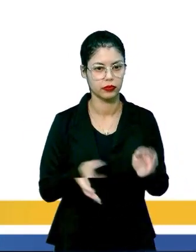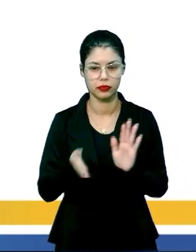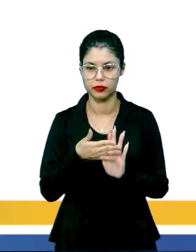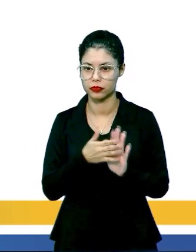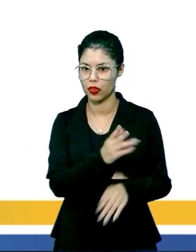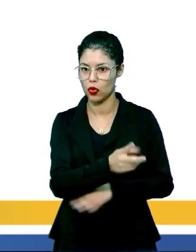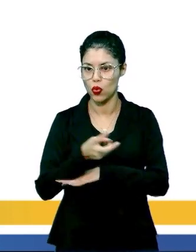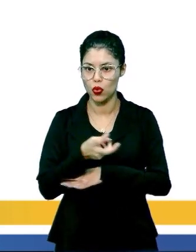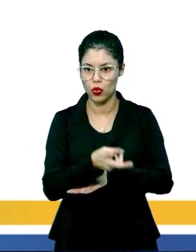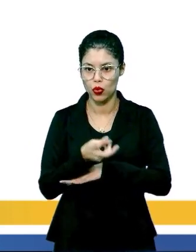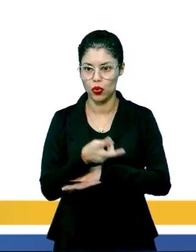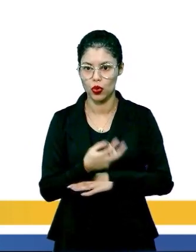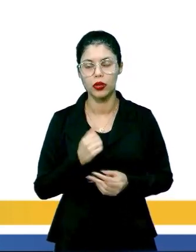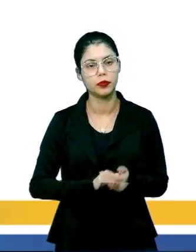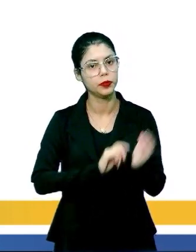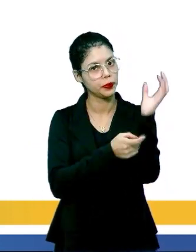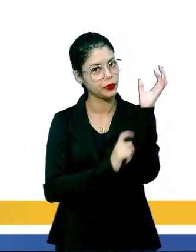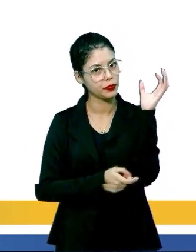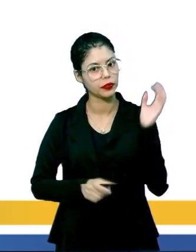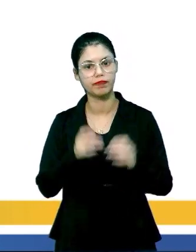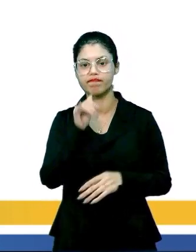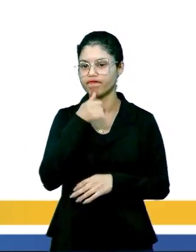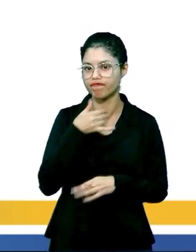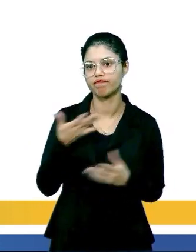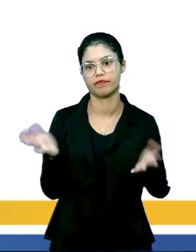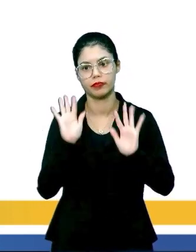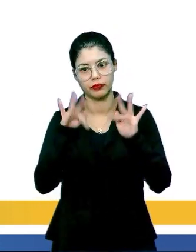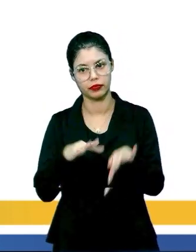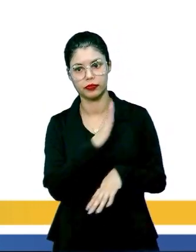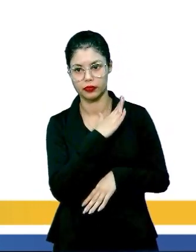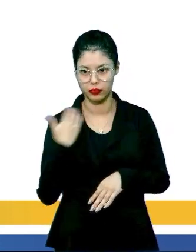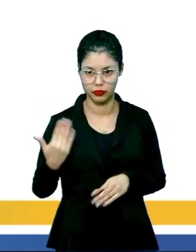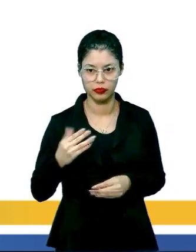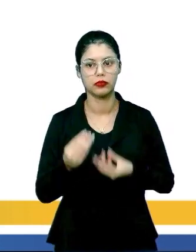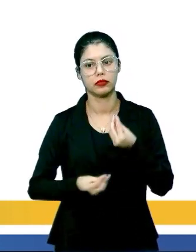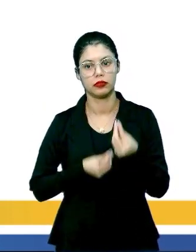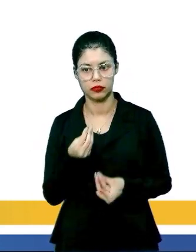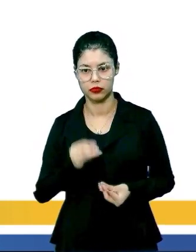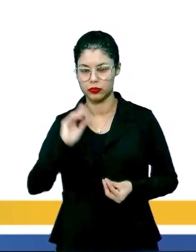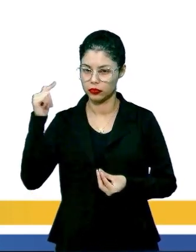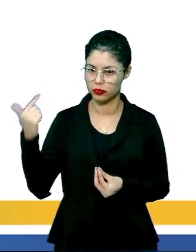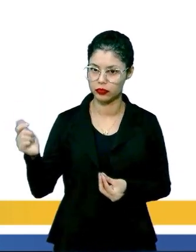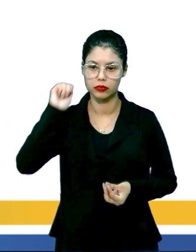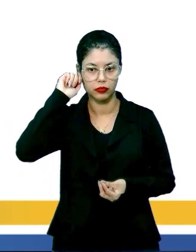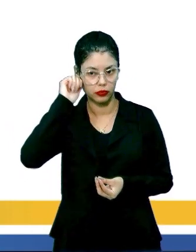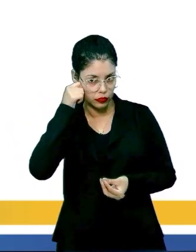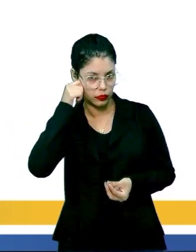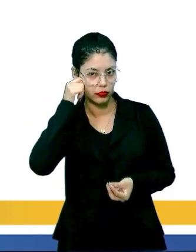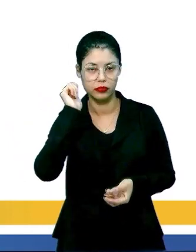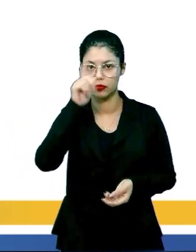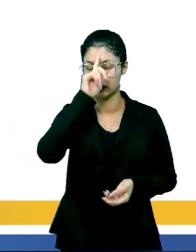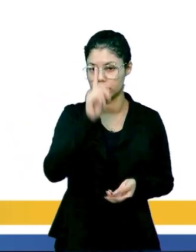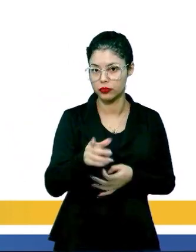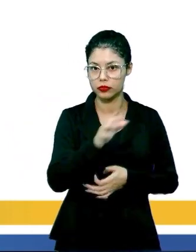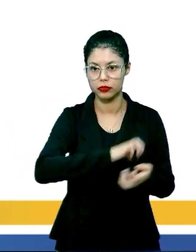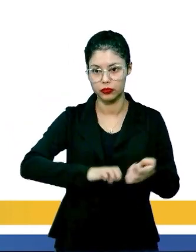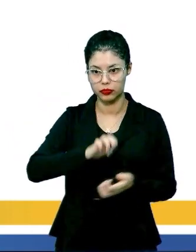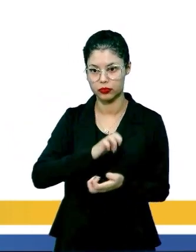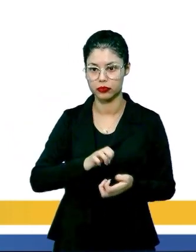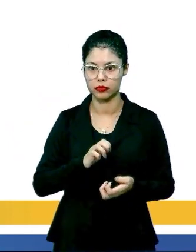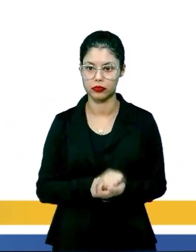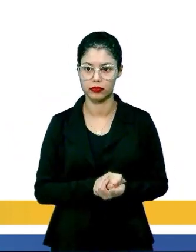na exploração da borracha, também tem um triste fim, né? Ele morre, assim como ele, outros negros que foram líderes nessa